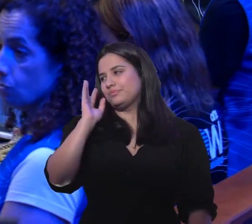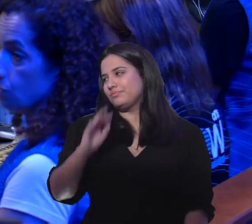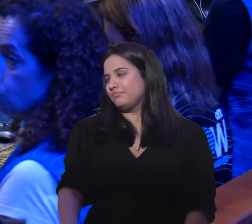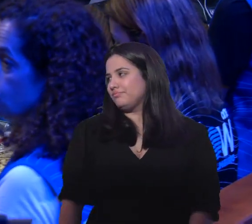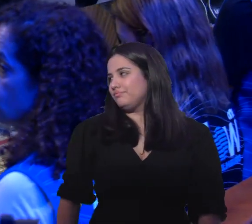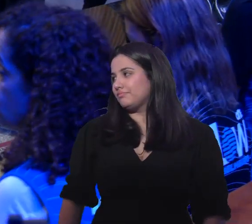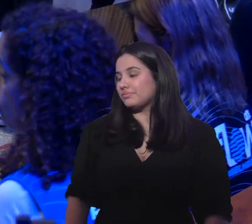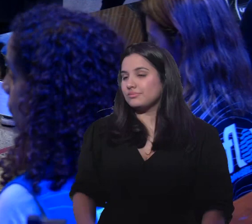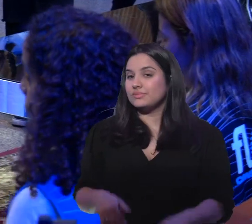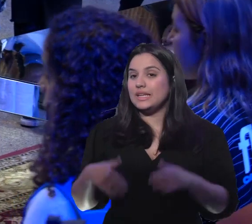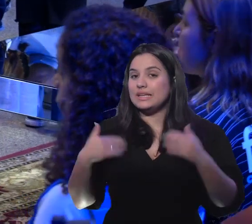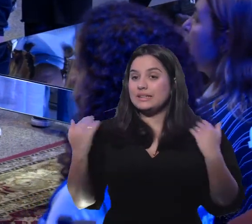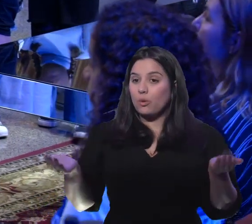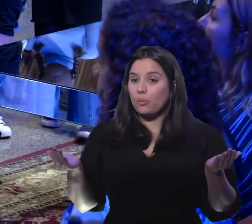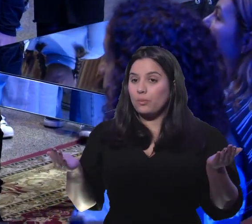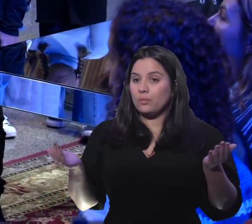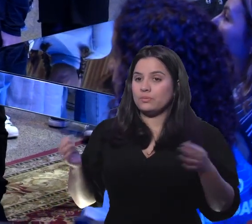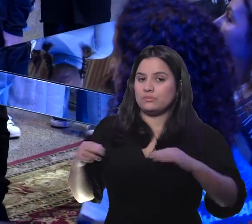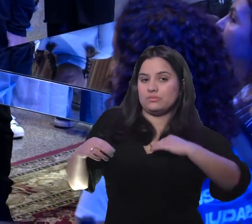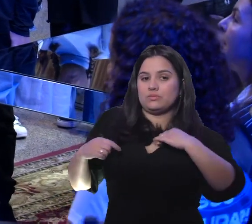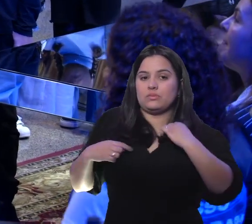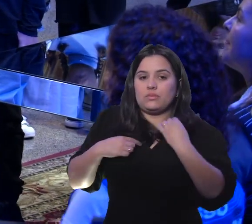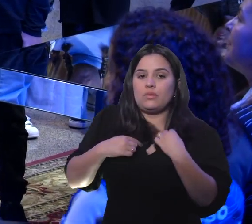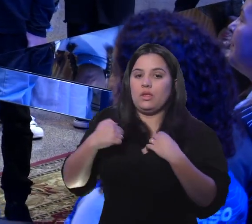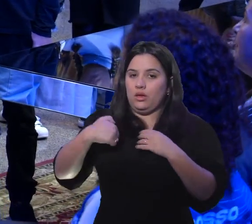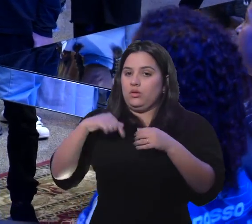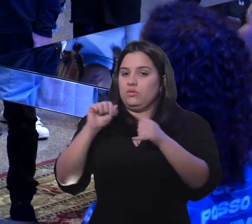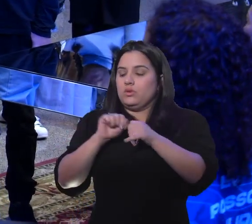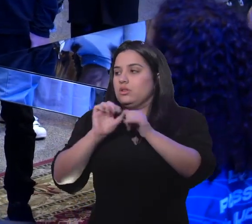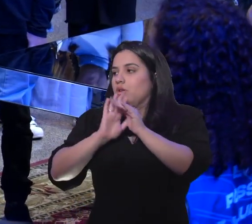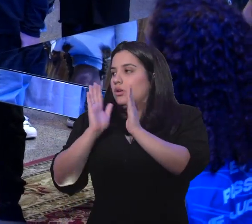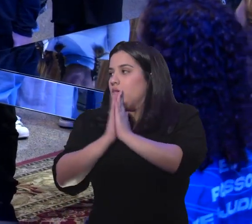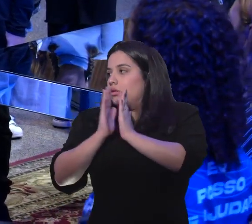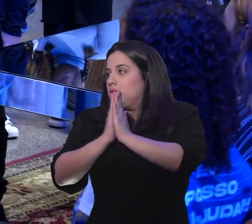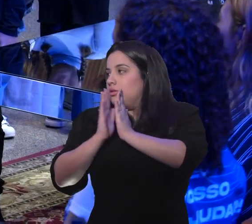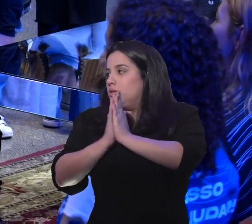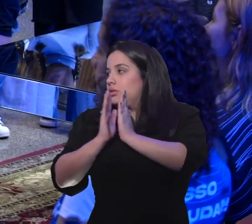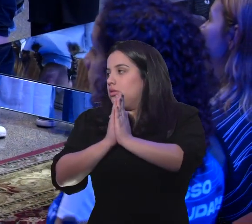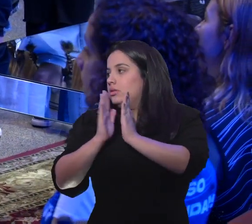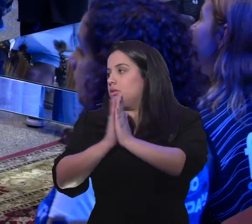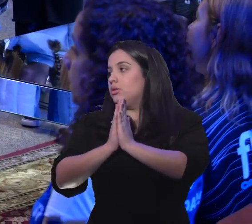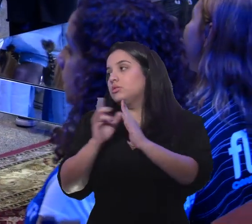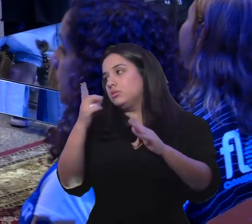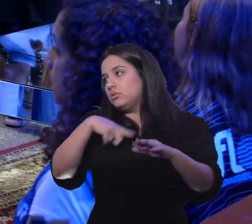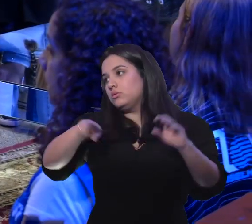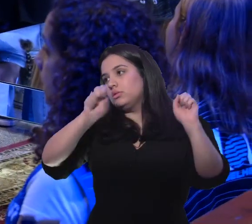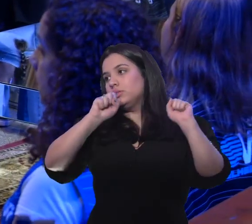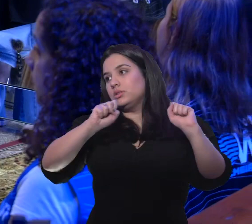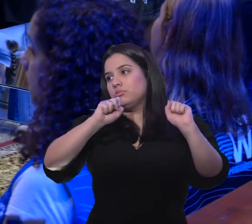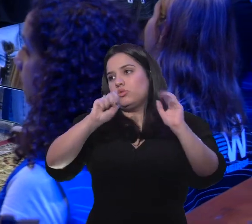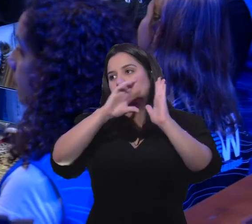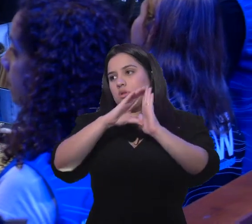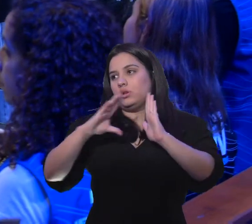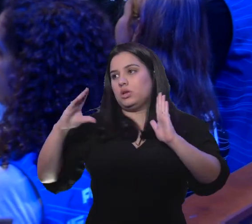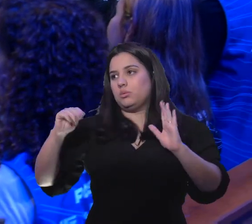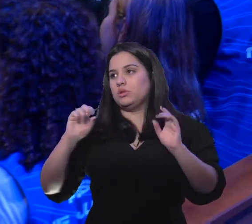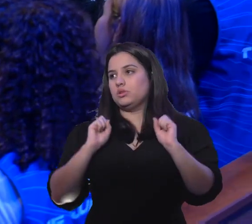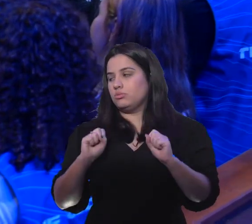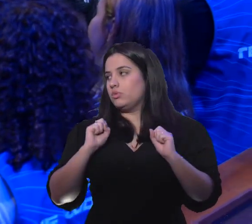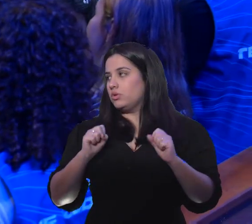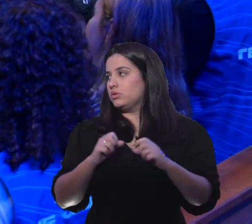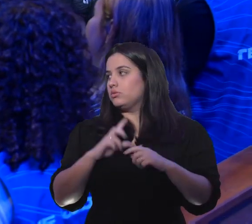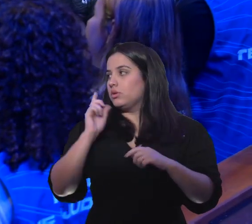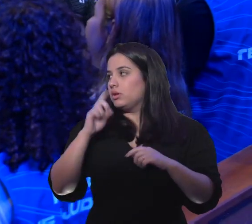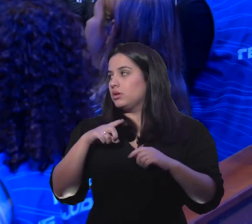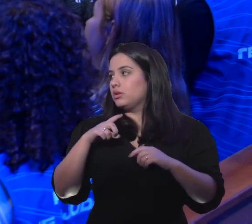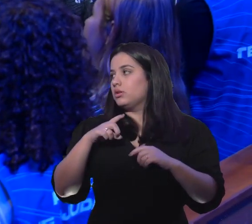Então, eu vou fazer uma oração, essa oração não é mágica, mas você pode repetir depois de mim, que é